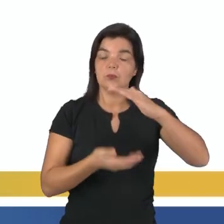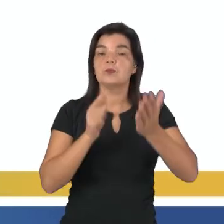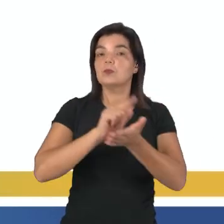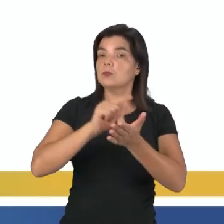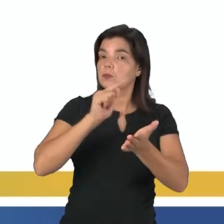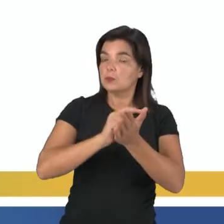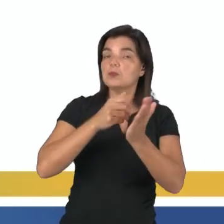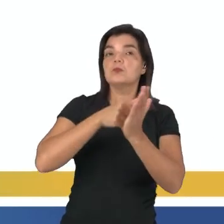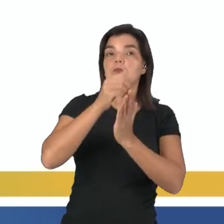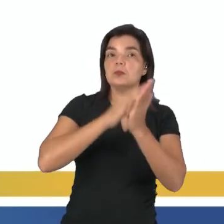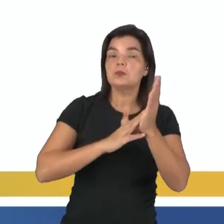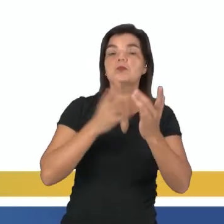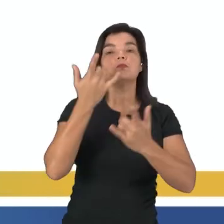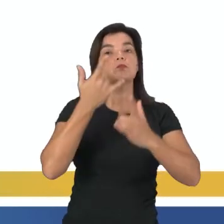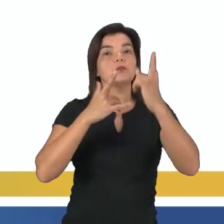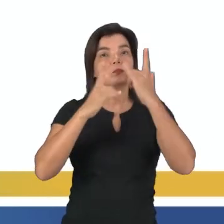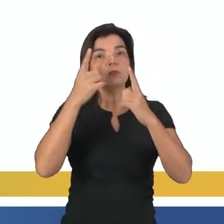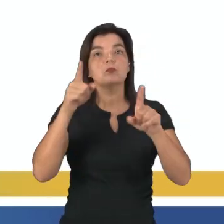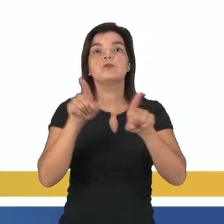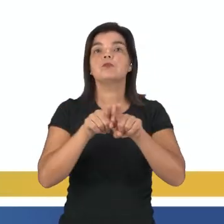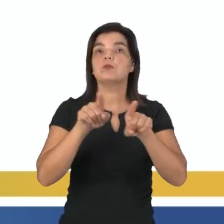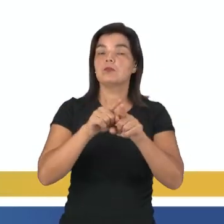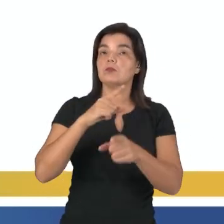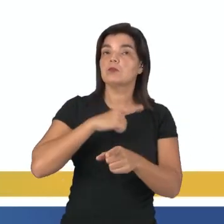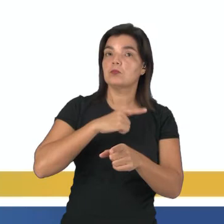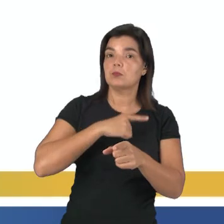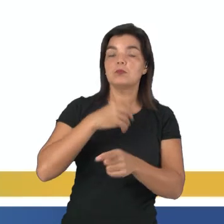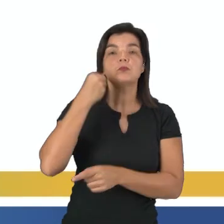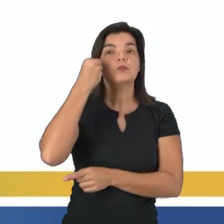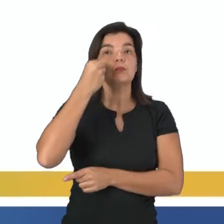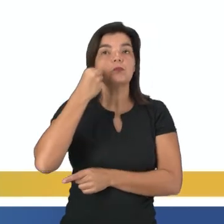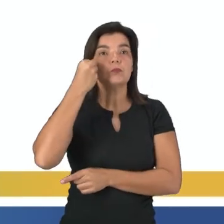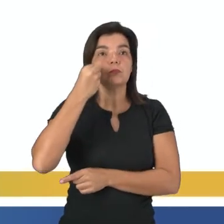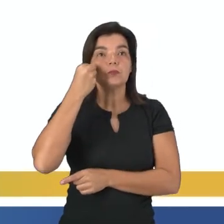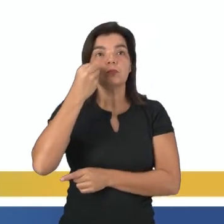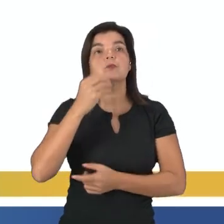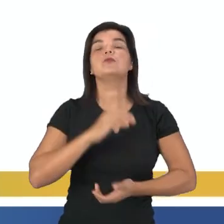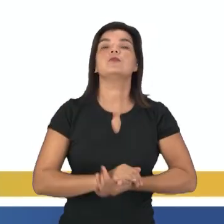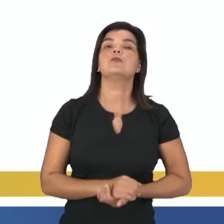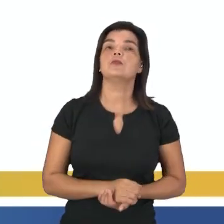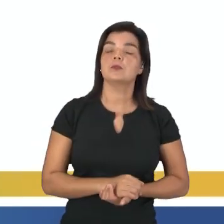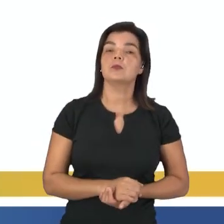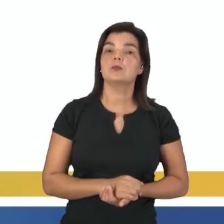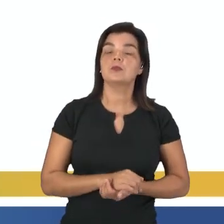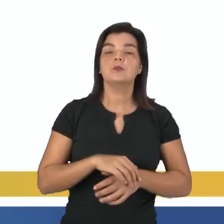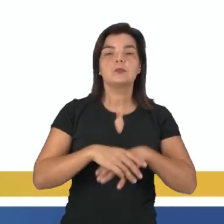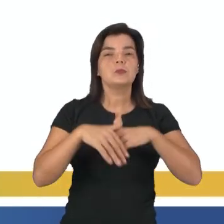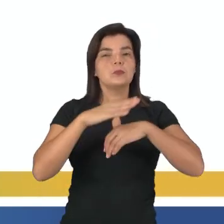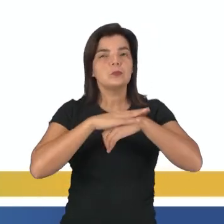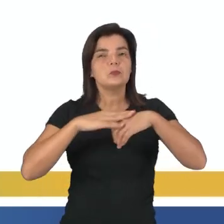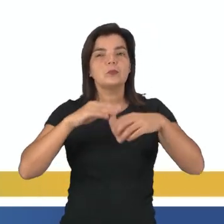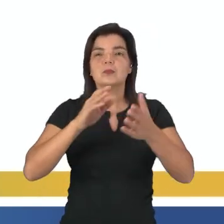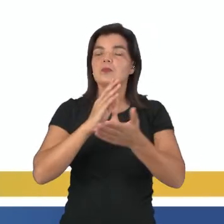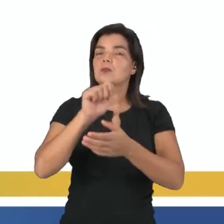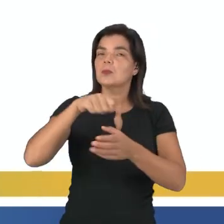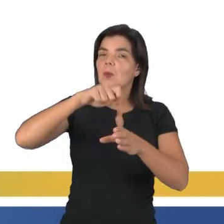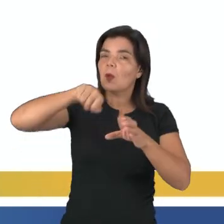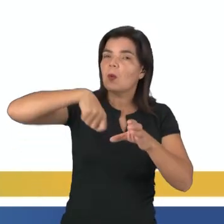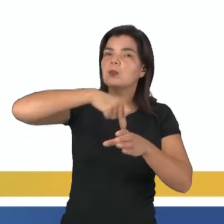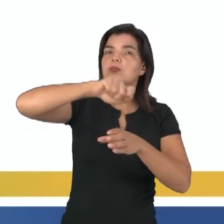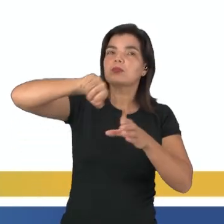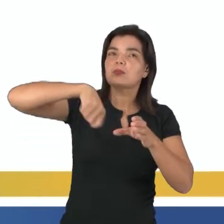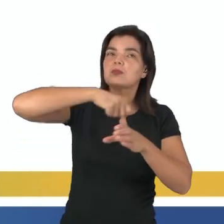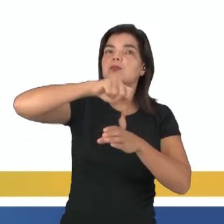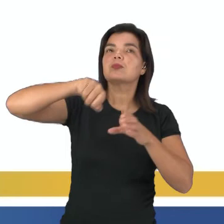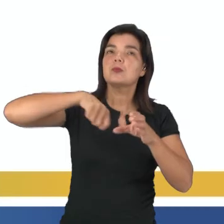né, de pintura, estão brilhantes, eles contêm um montão de experiência, ele acaricia ali com as mãos a tinta, aquela